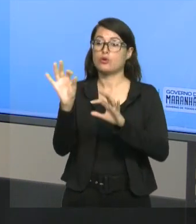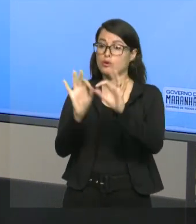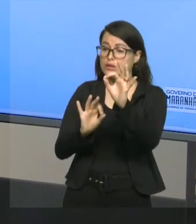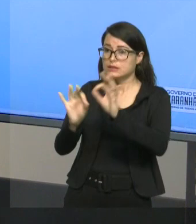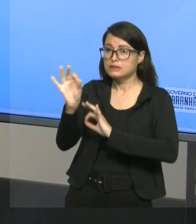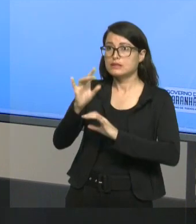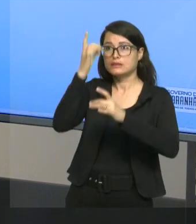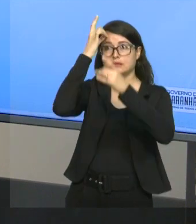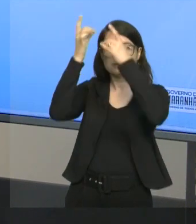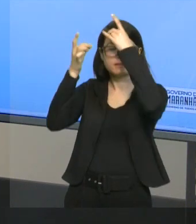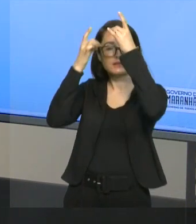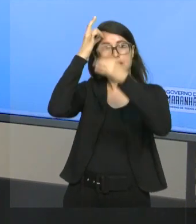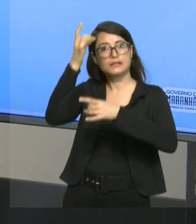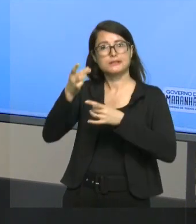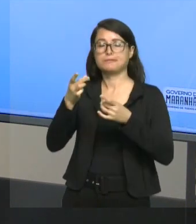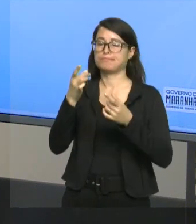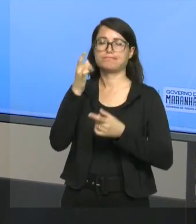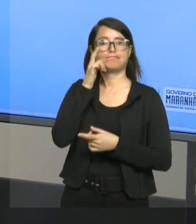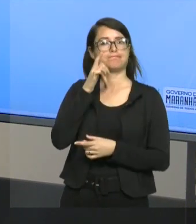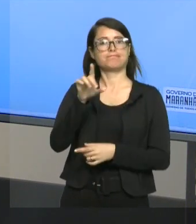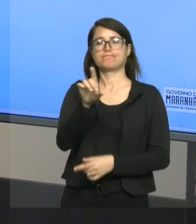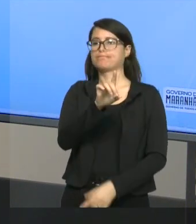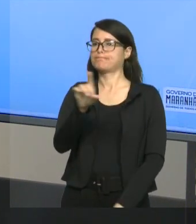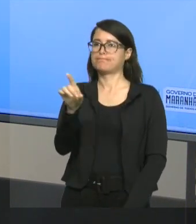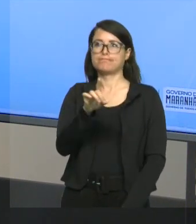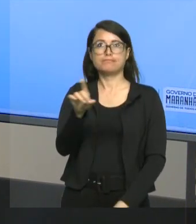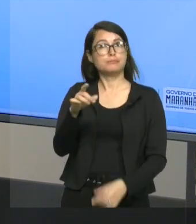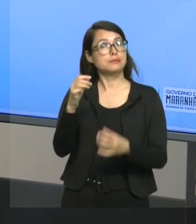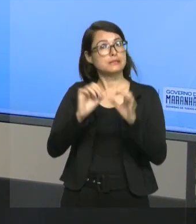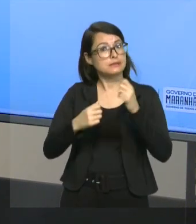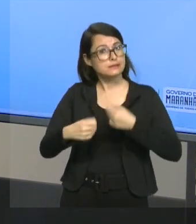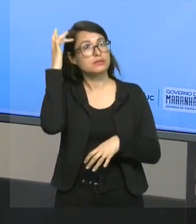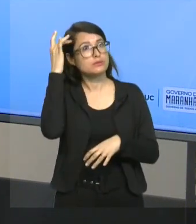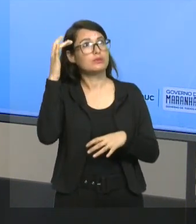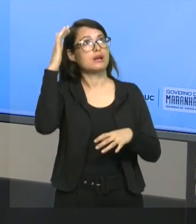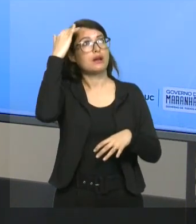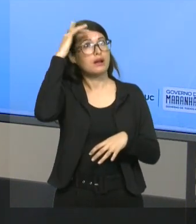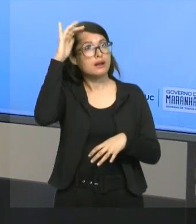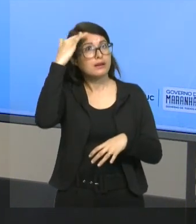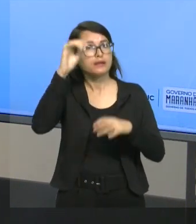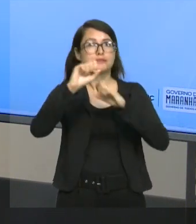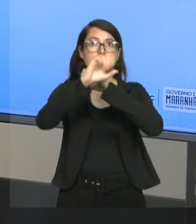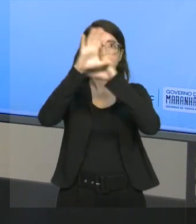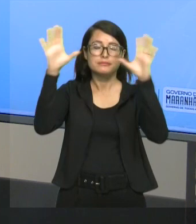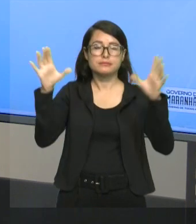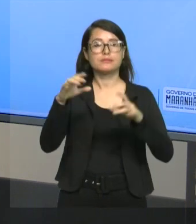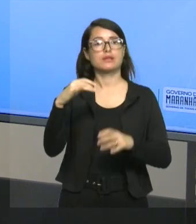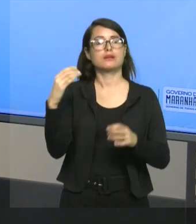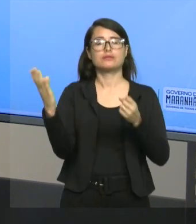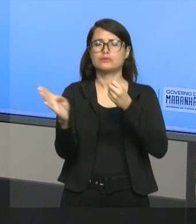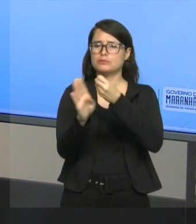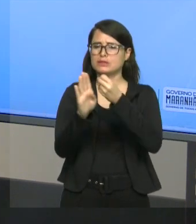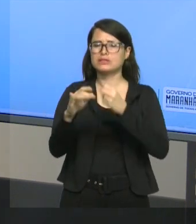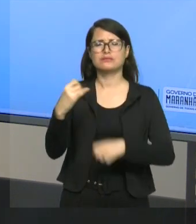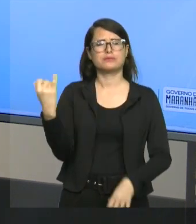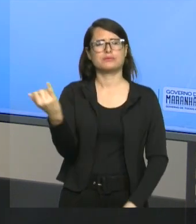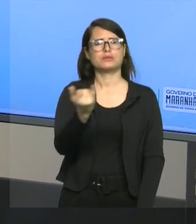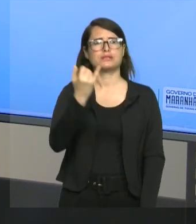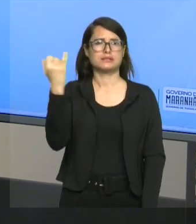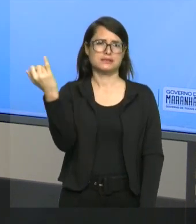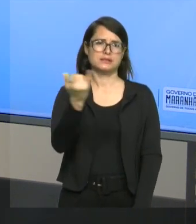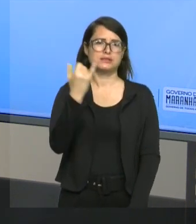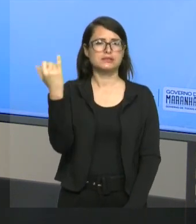ideias, nós não conseguiremos que as pessoas nos compreendam. Os substantivos são importantíssimos